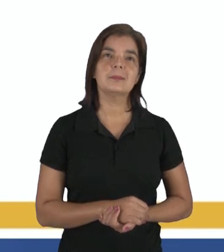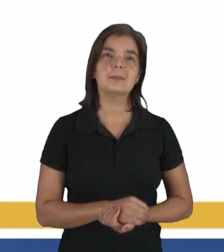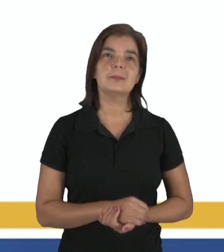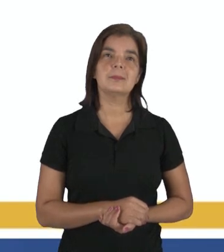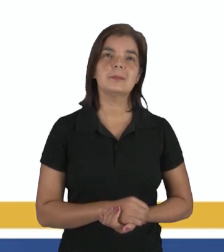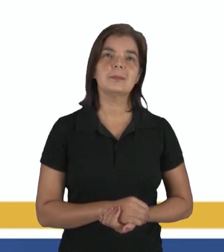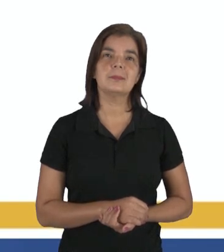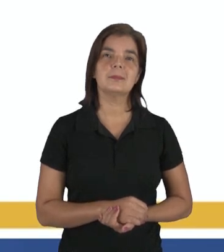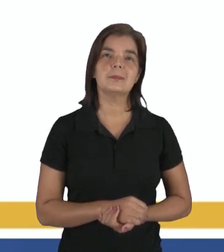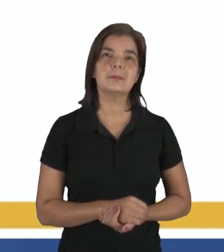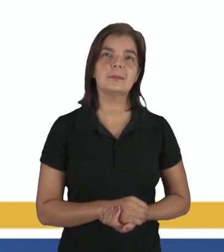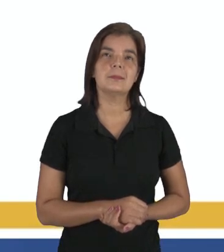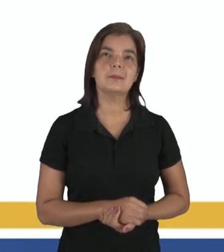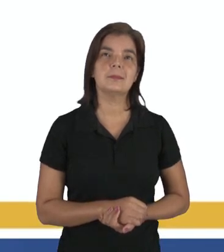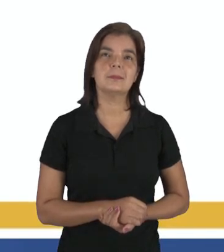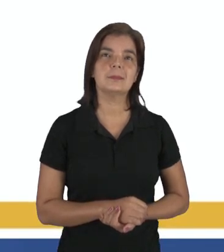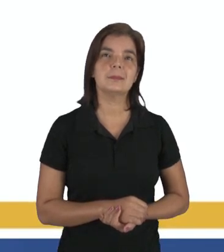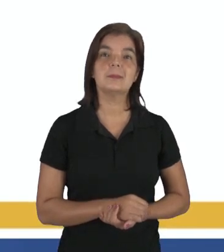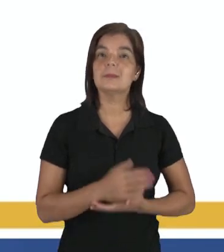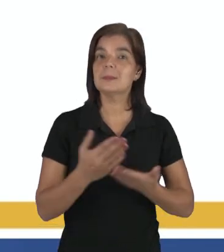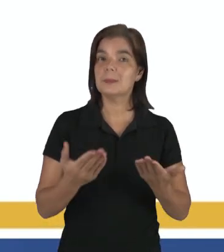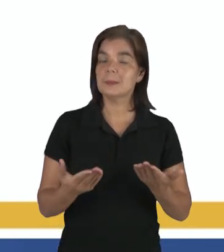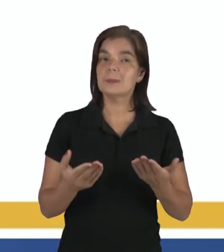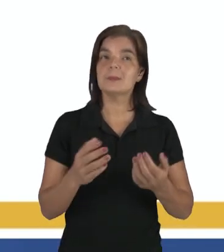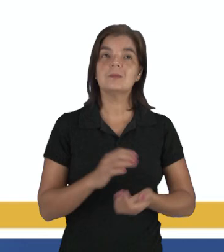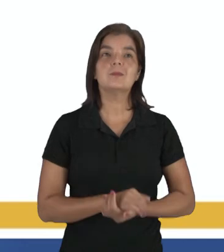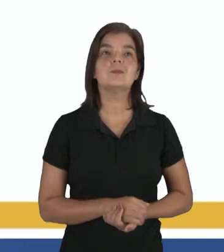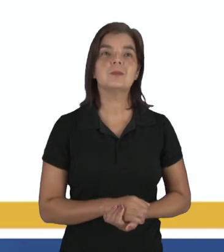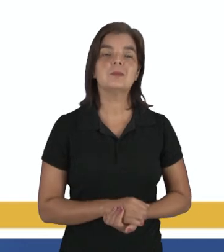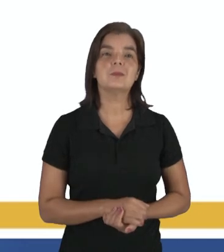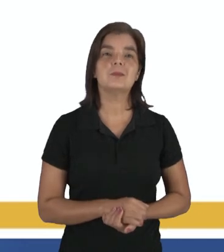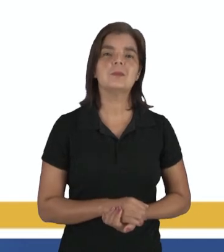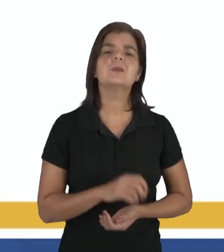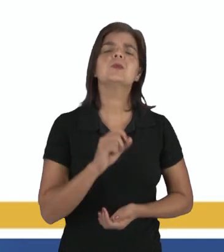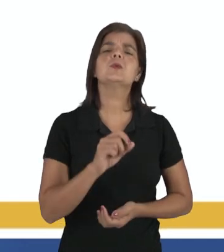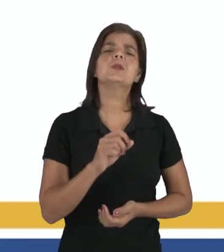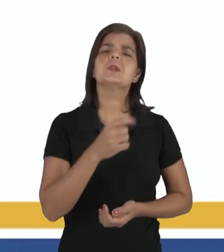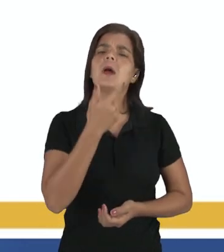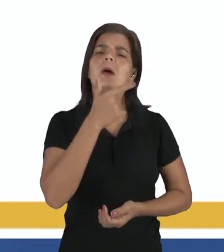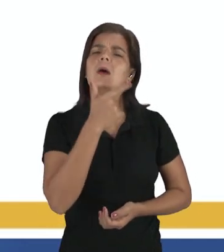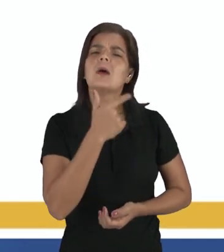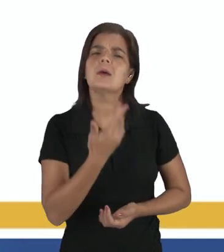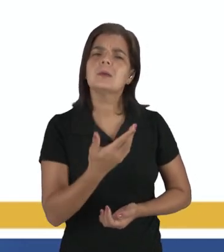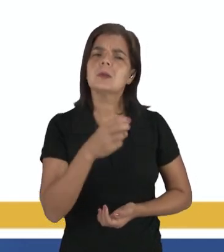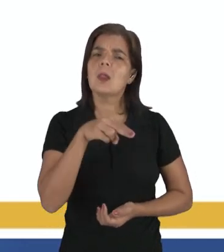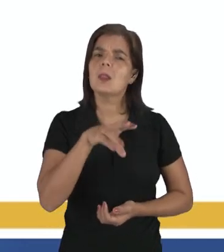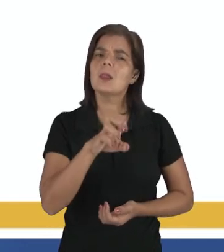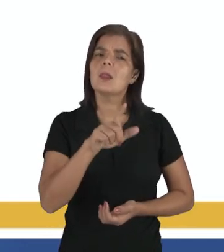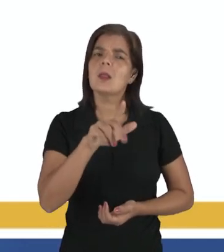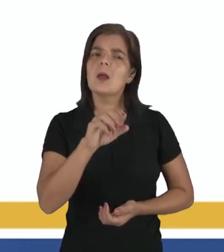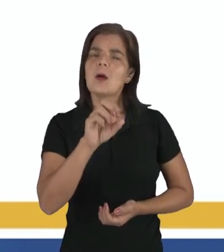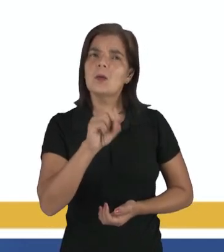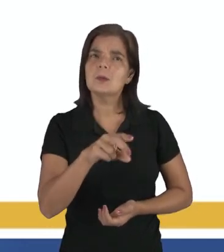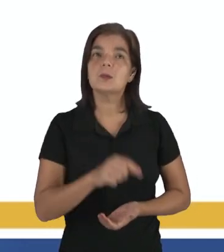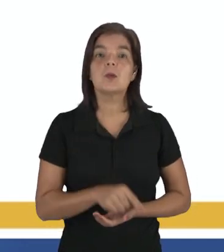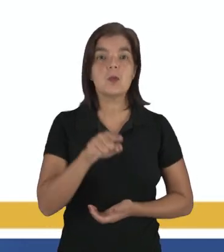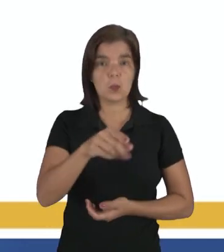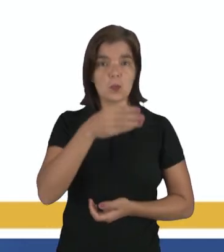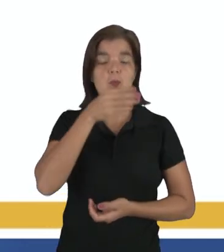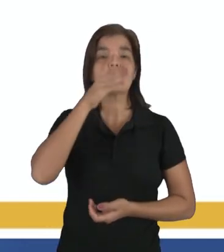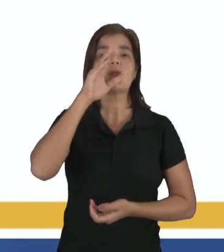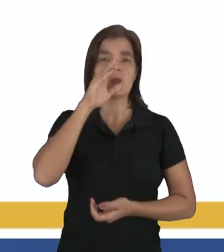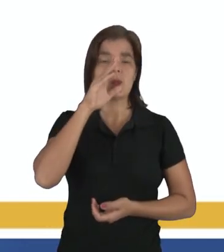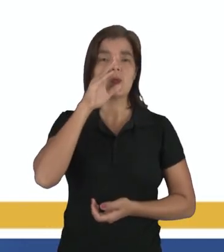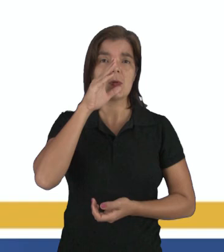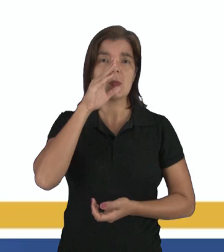exercise on my treadmill now. Então o quadrinho diz assim, do que você está rindo, Nelson? Quando você bebe